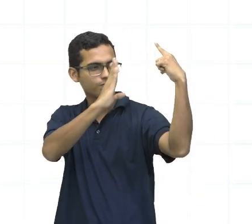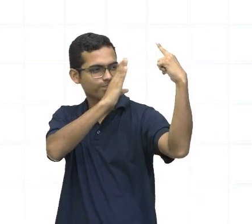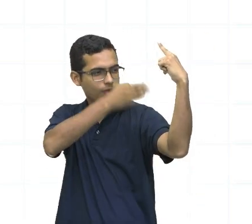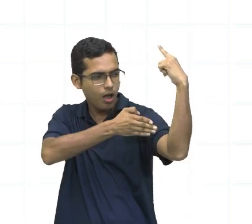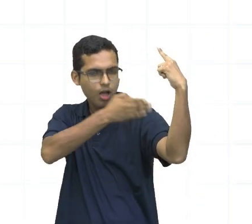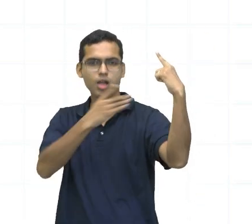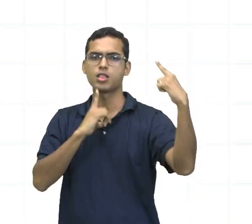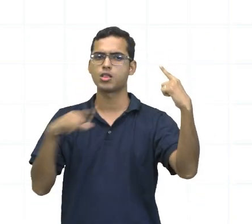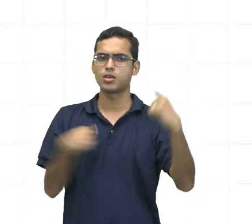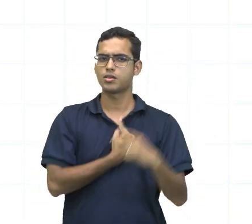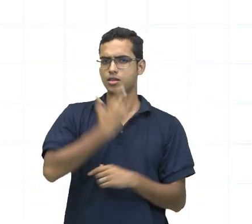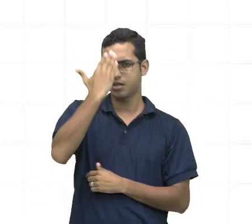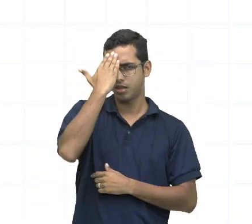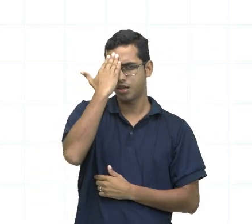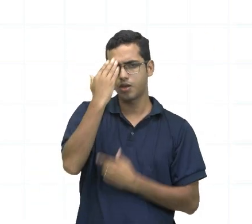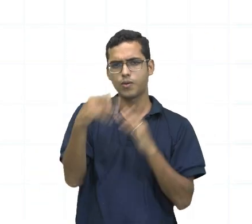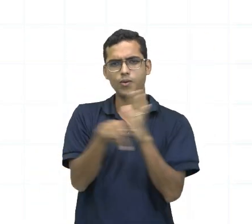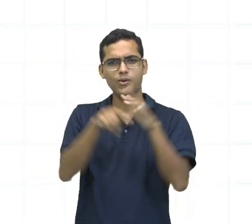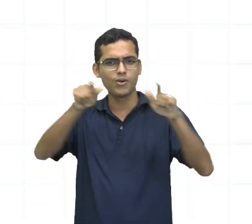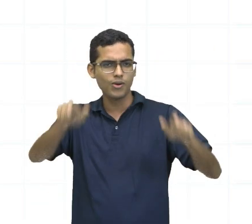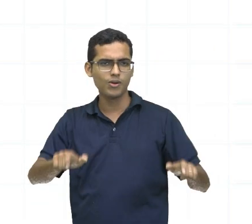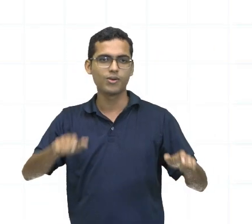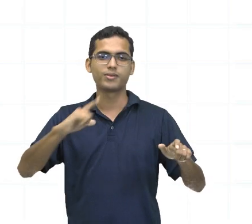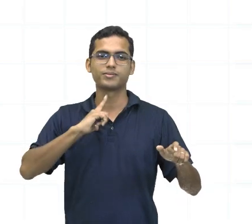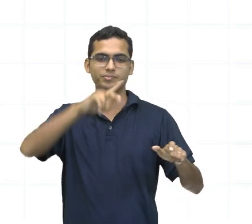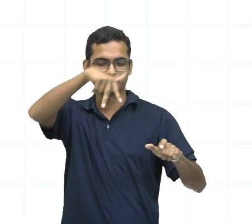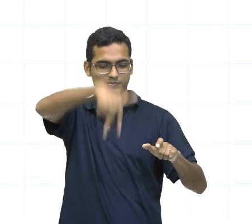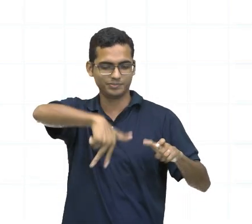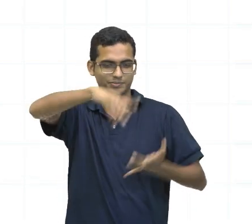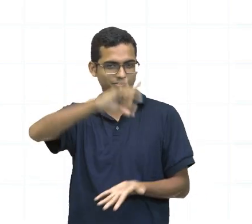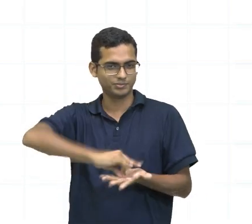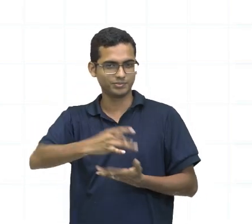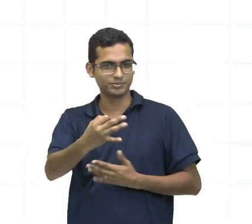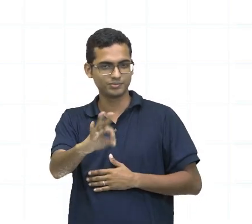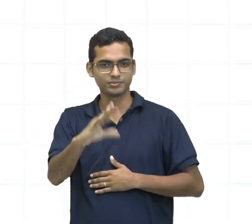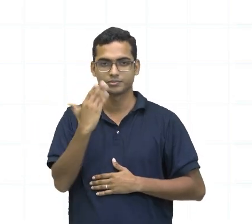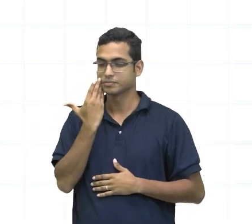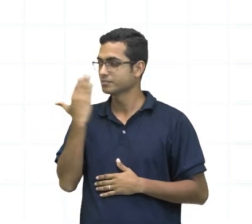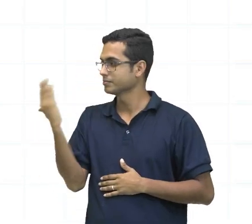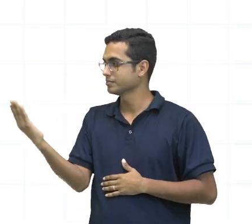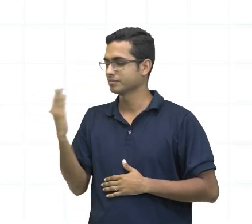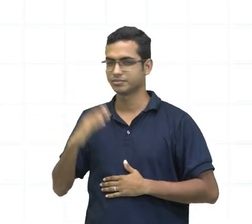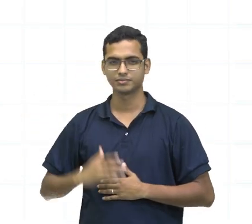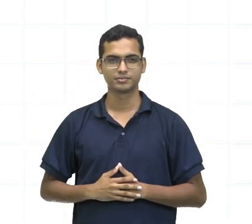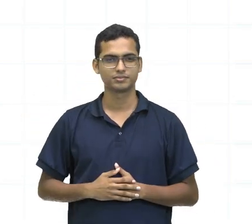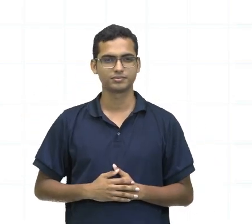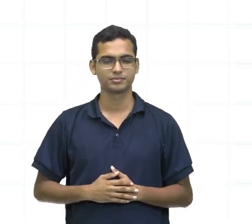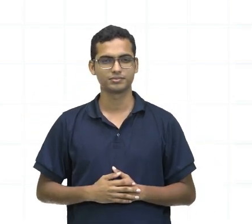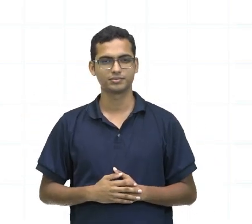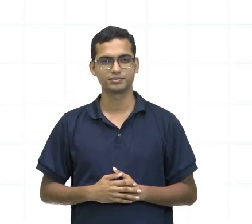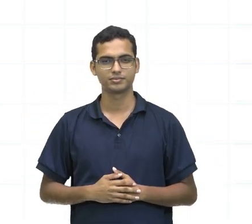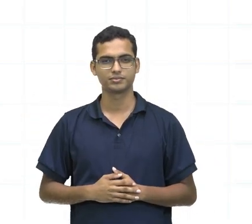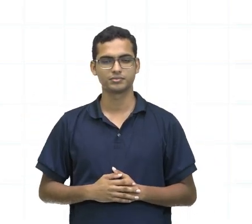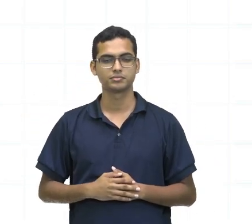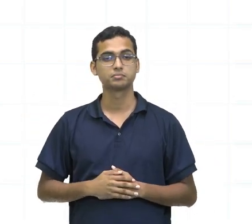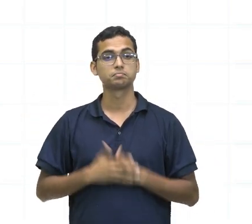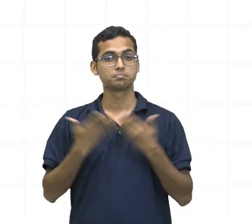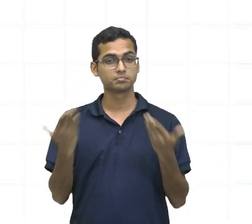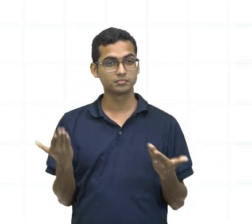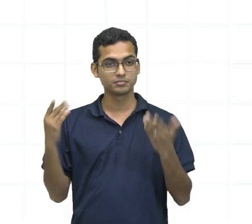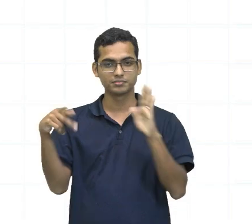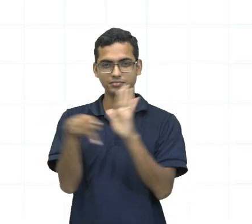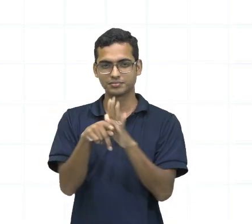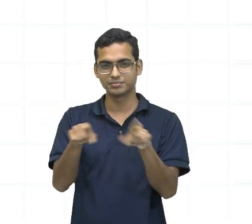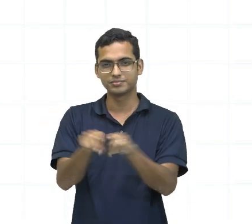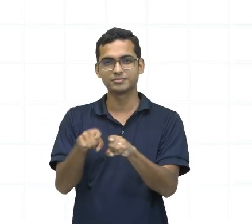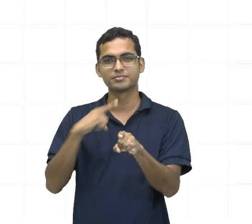do Sol que a gente vai se localizar no espaço, tá? This is the oldest and most fundamental method. Então, esse é o